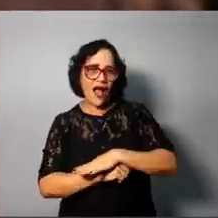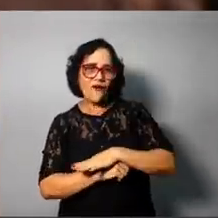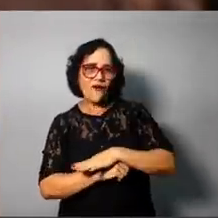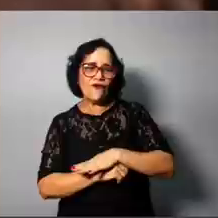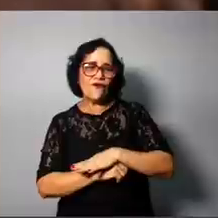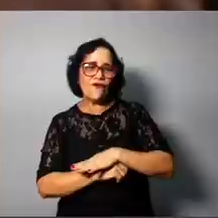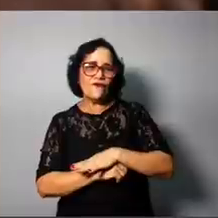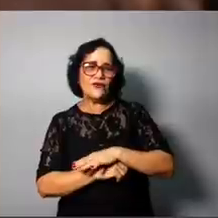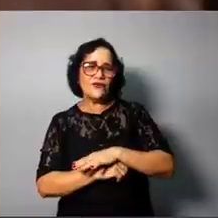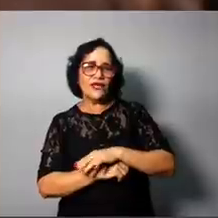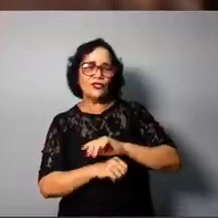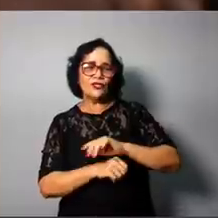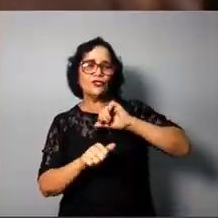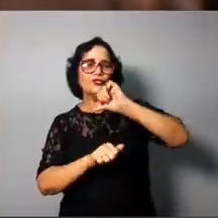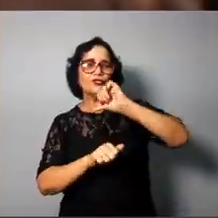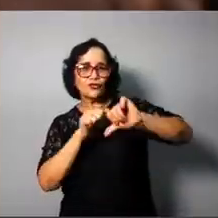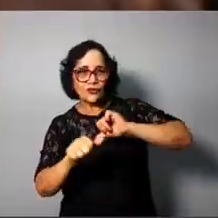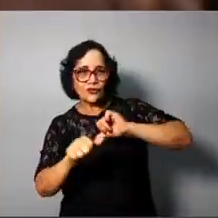comida?